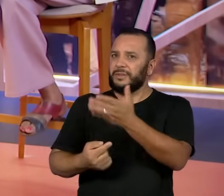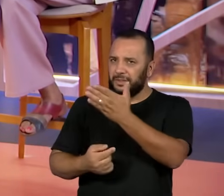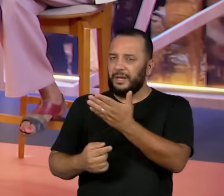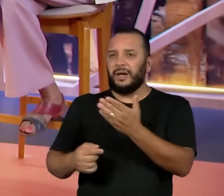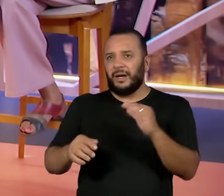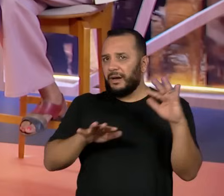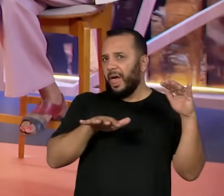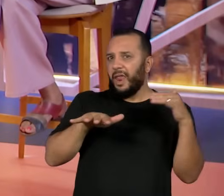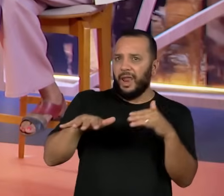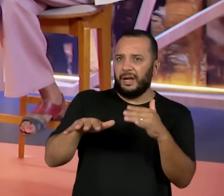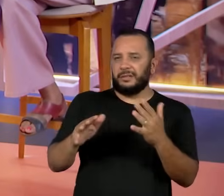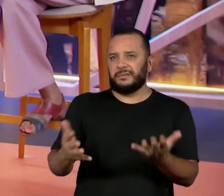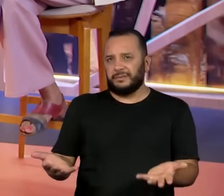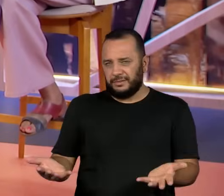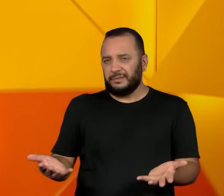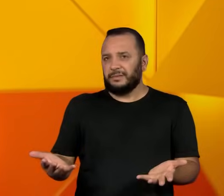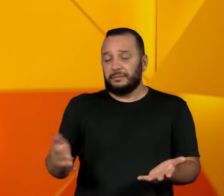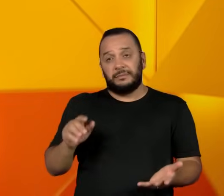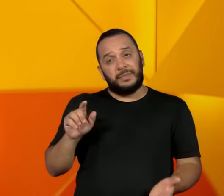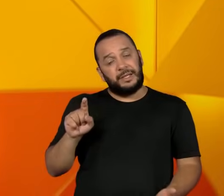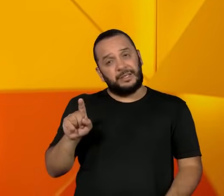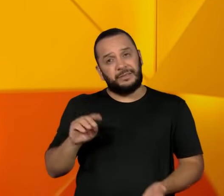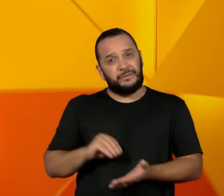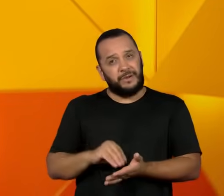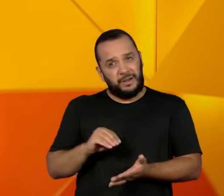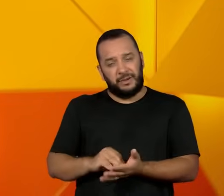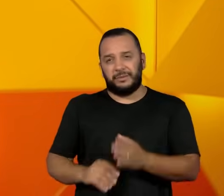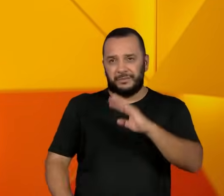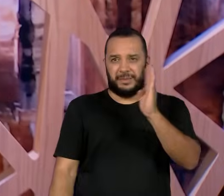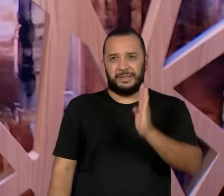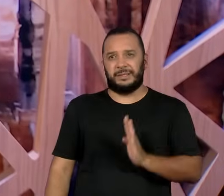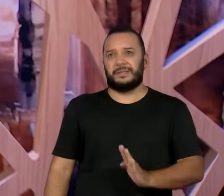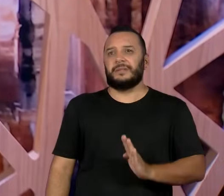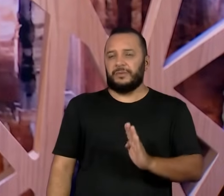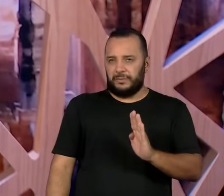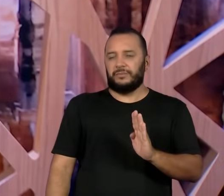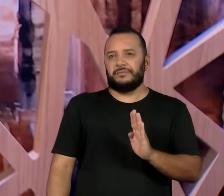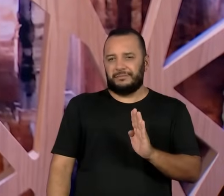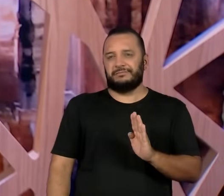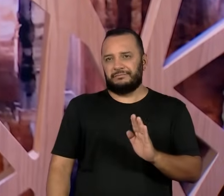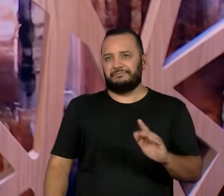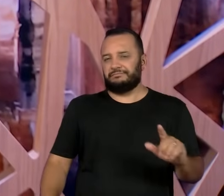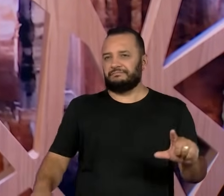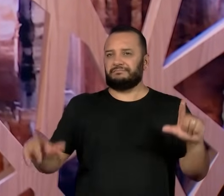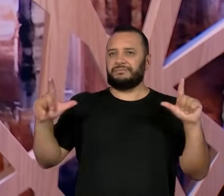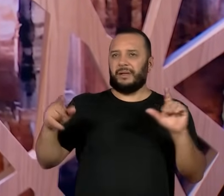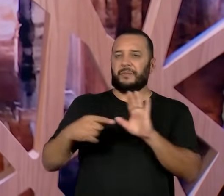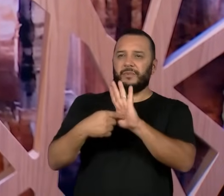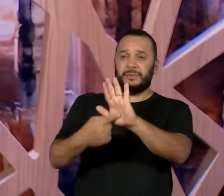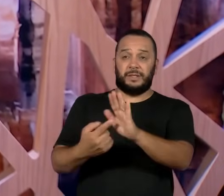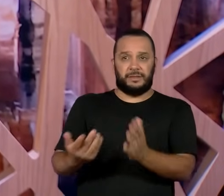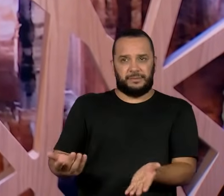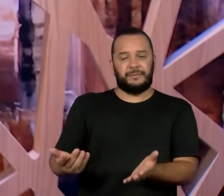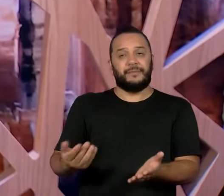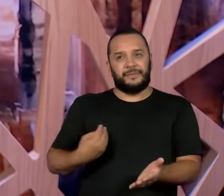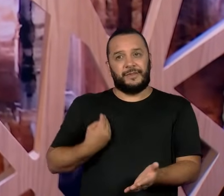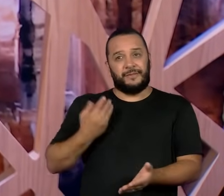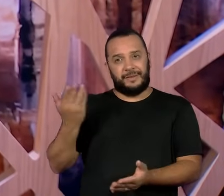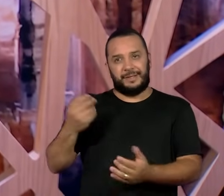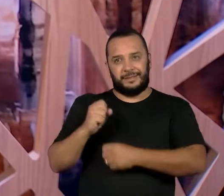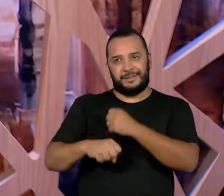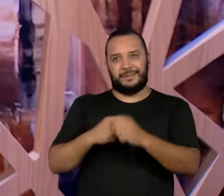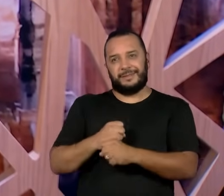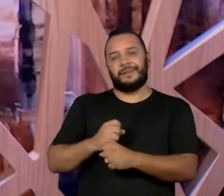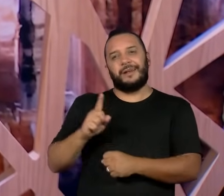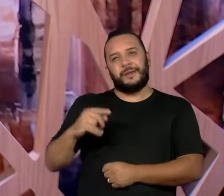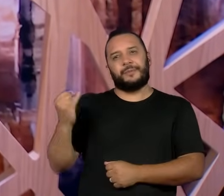maior visibilidade. Então, nesse lugar, ainda o Brasil precisa estar mais presente. Então, ter estado lá esse ano foi fundamental